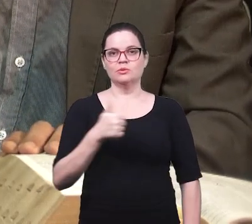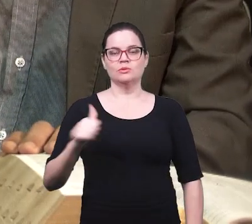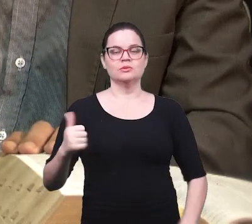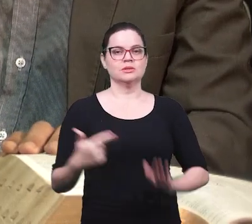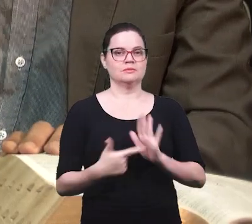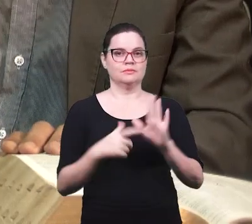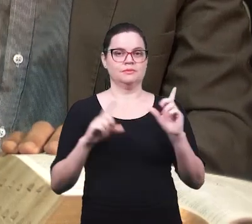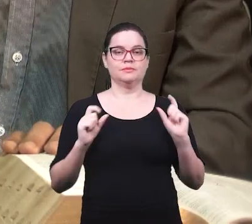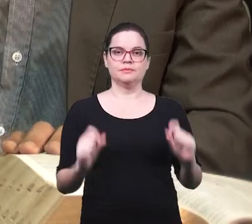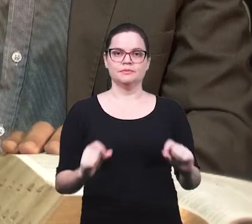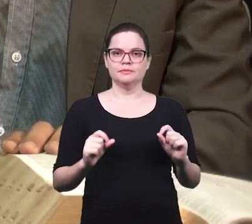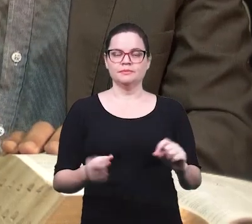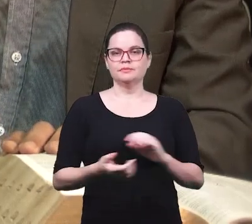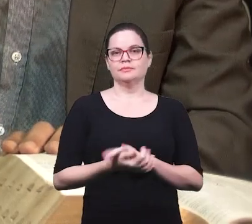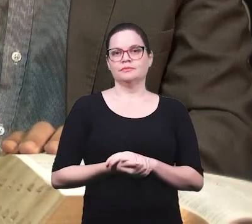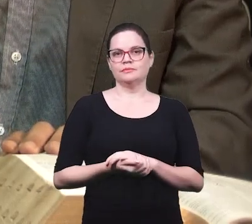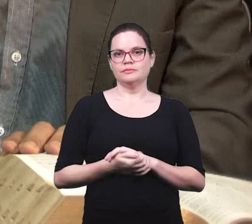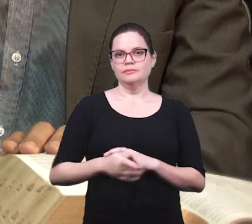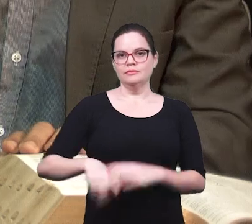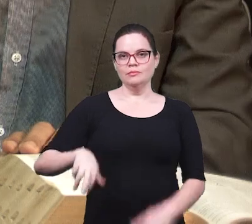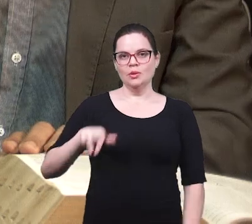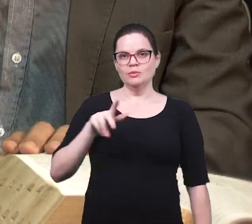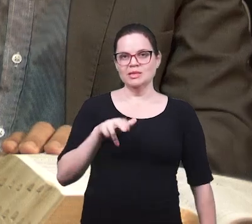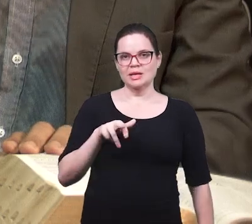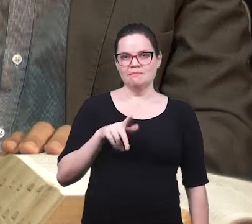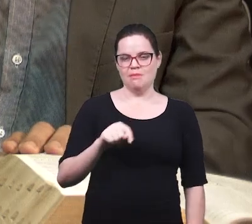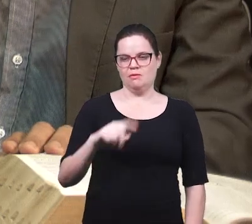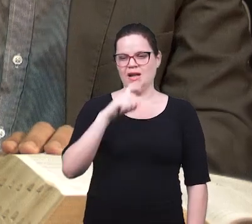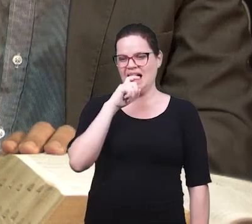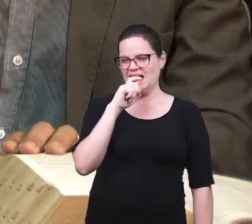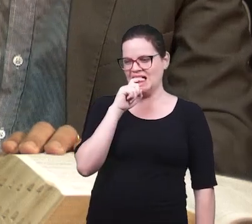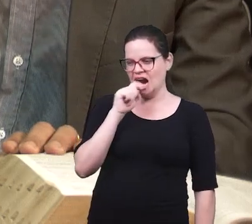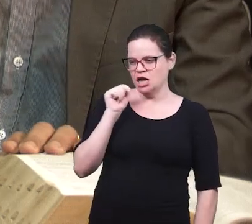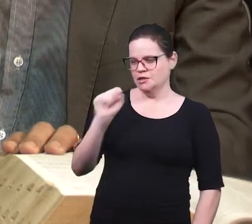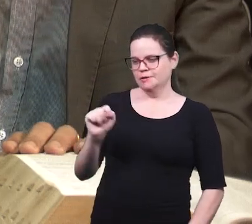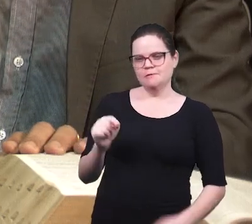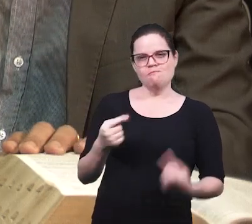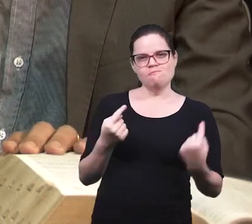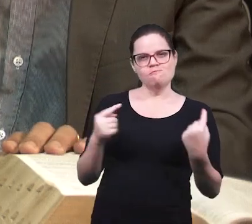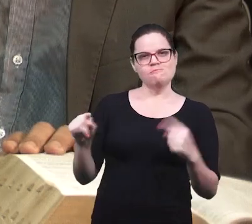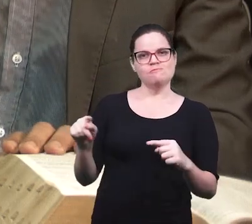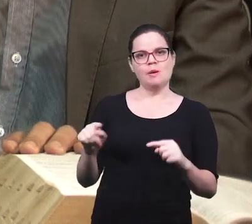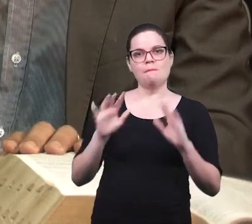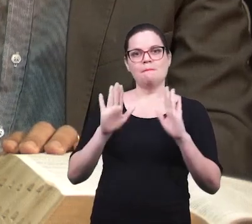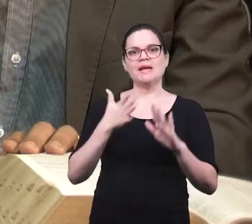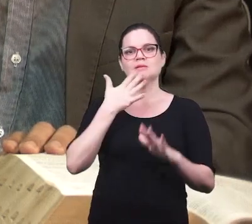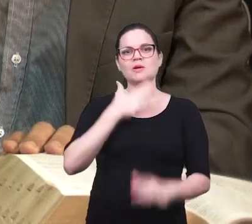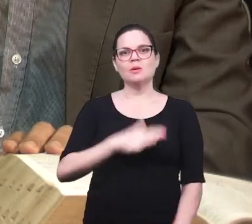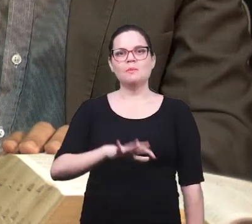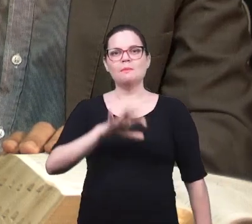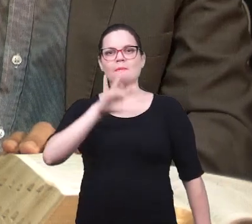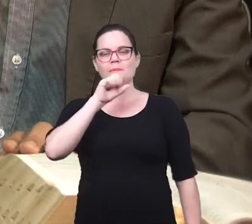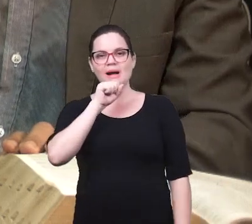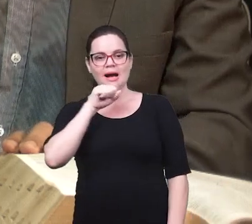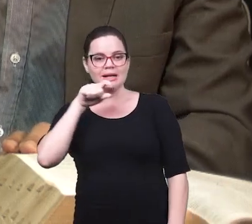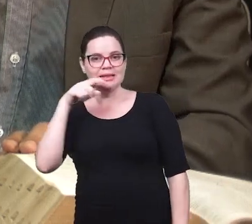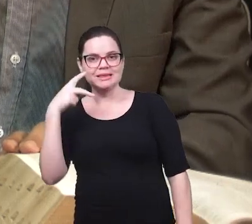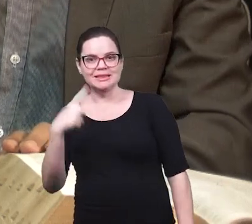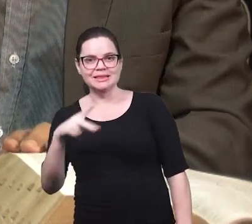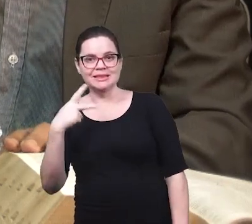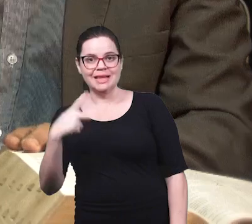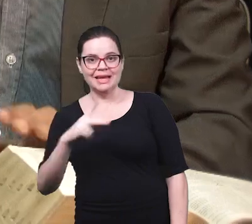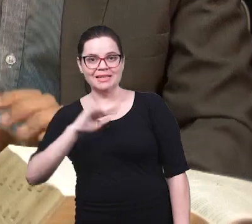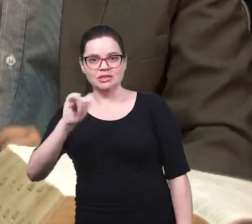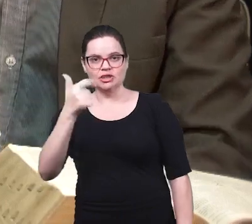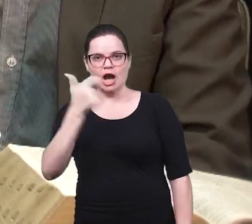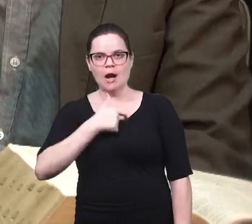verso 11, que os seus irmãos, pois, o invejavam, porém o seu pai